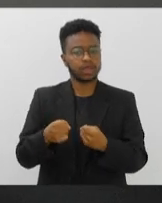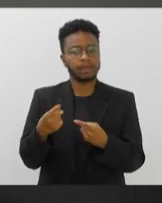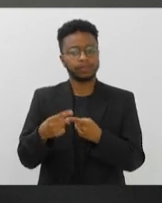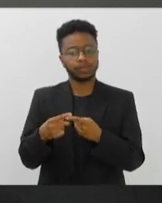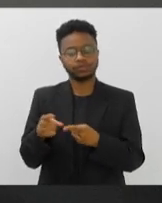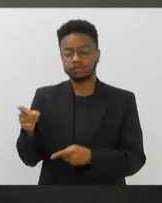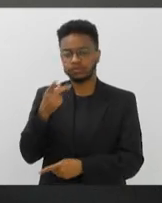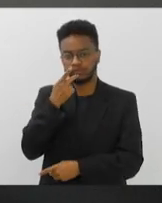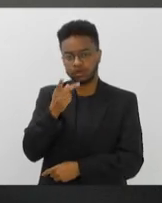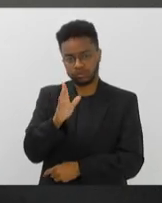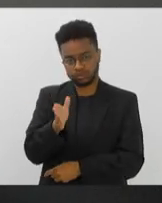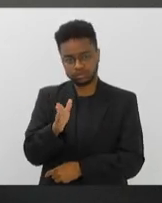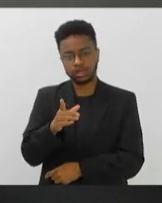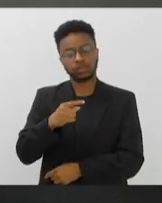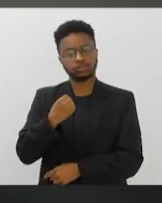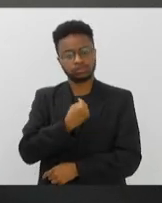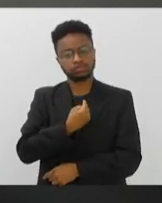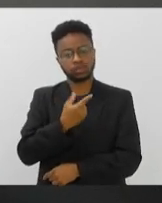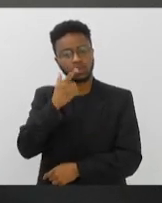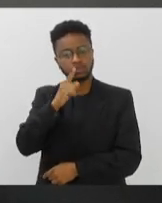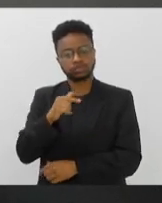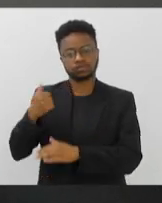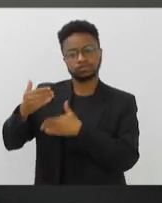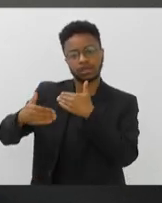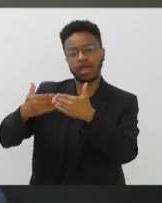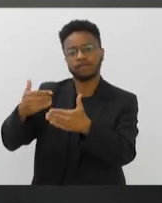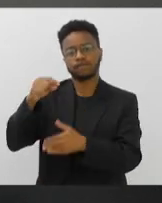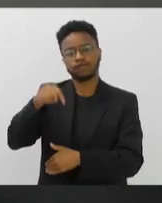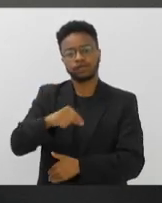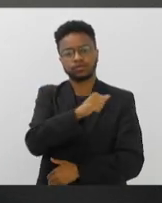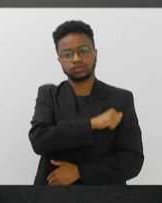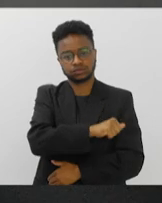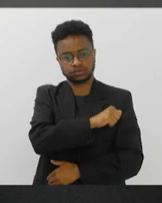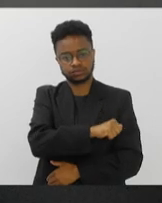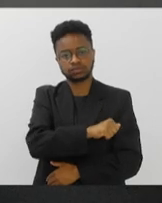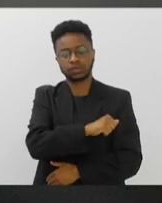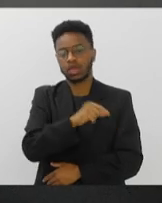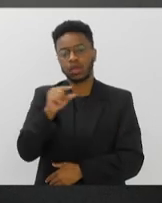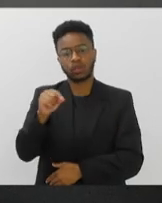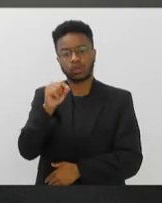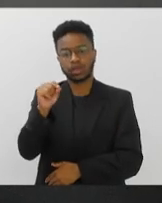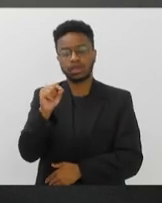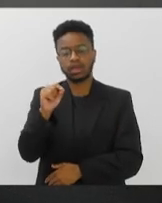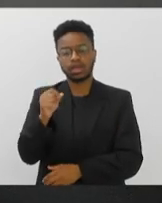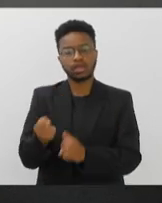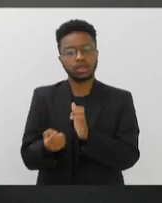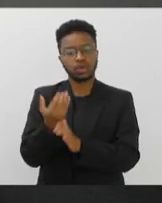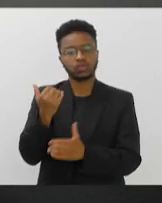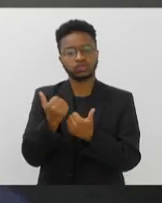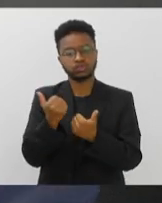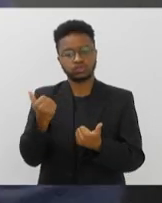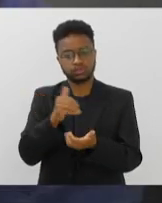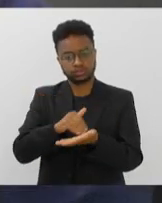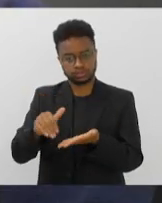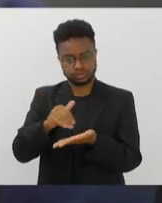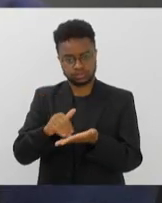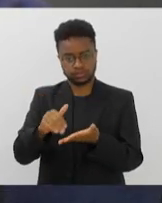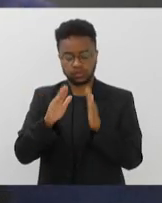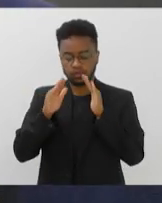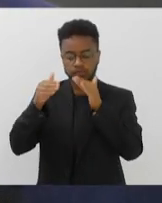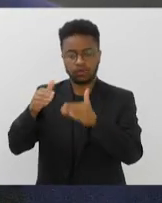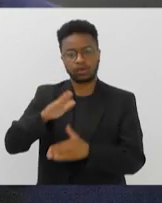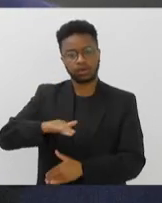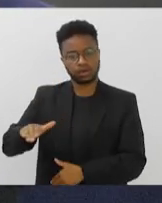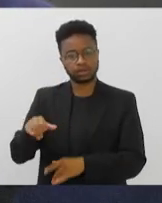senhora bem destacou nós tivemos um avanço gigantesco no estado do Rio de Janeiro que foi a criação da subsecretaria da criança do